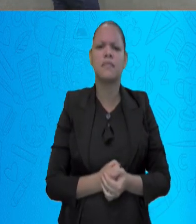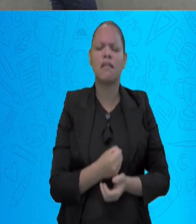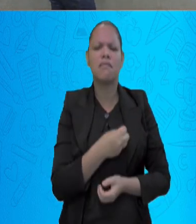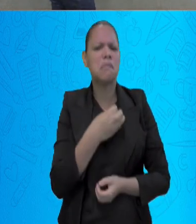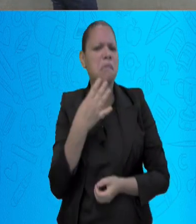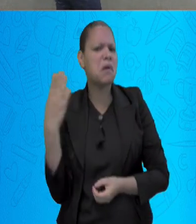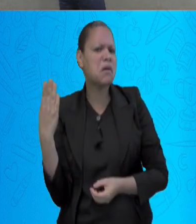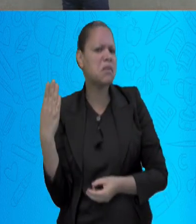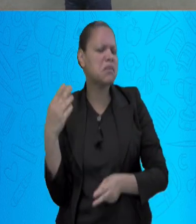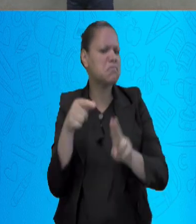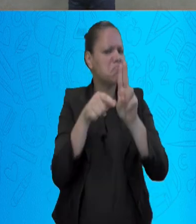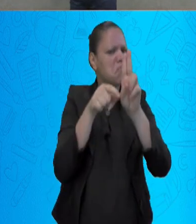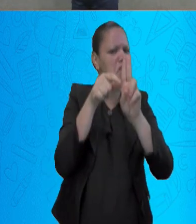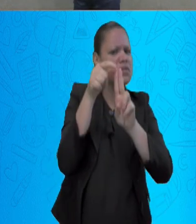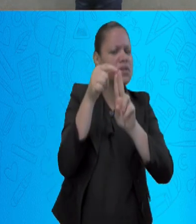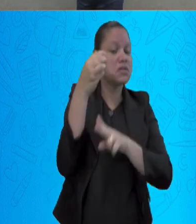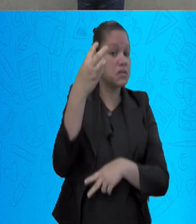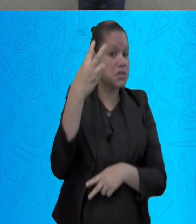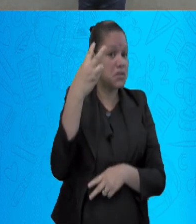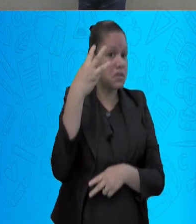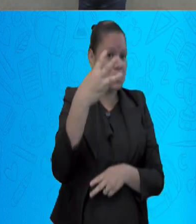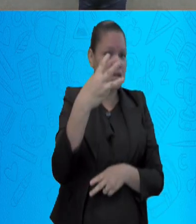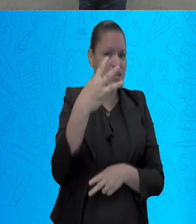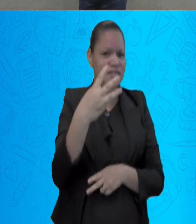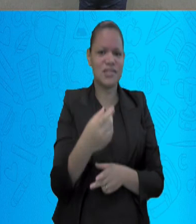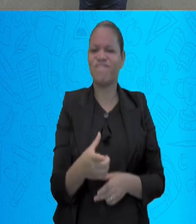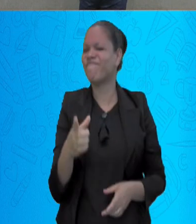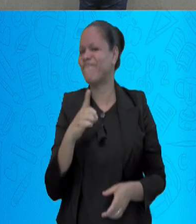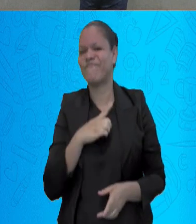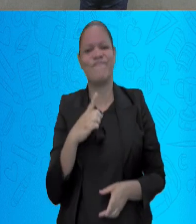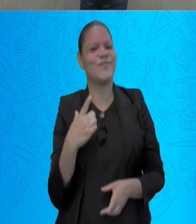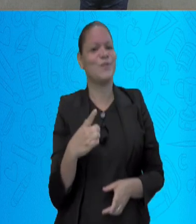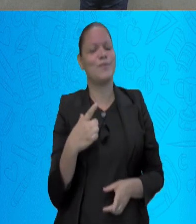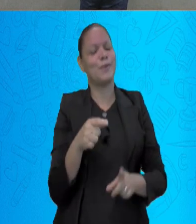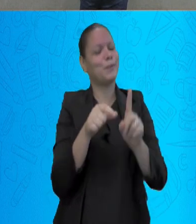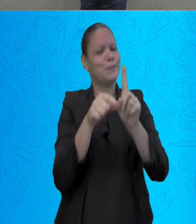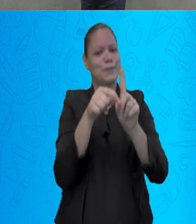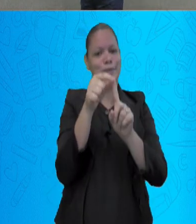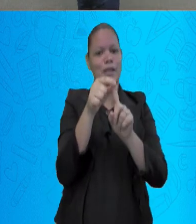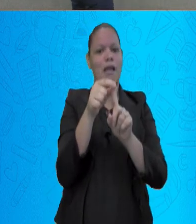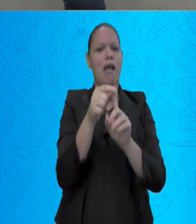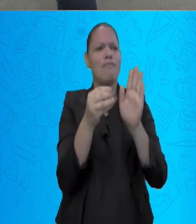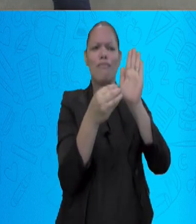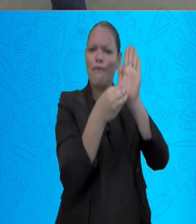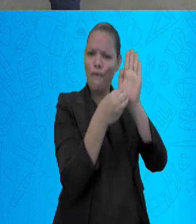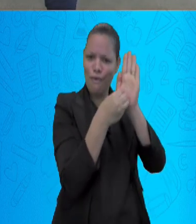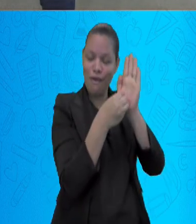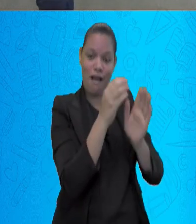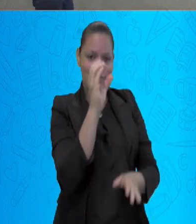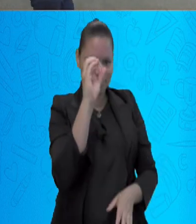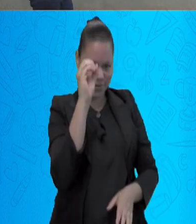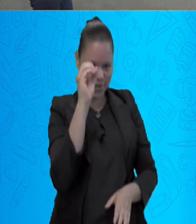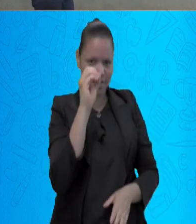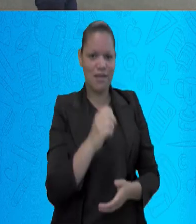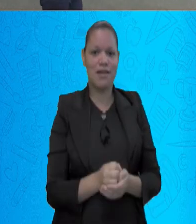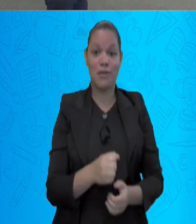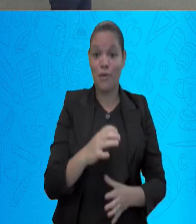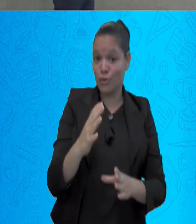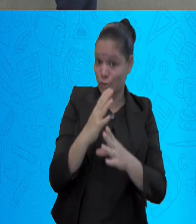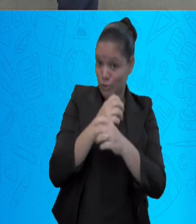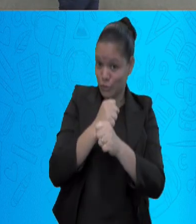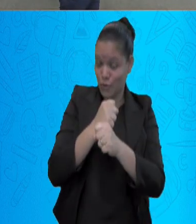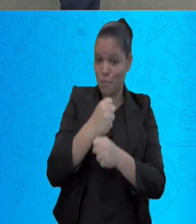E quantas dezenas? 3. Não temos unidades, então vamos colocar 0. Então a pontuação de Paulo foi